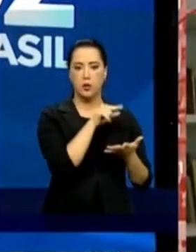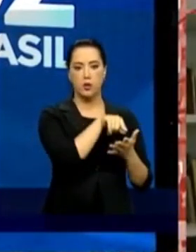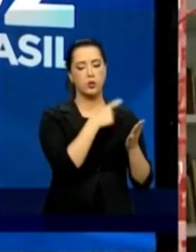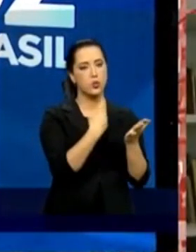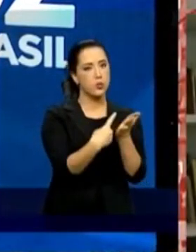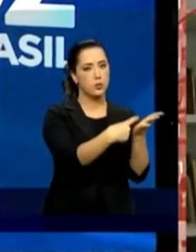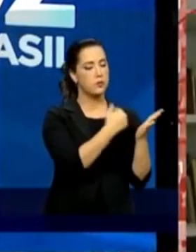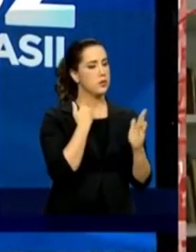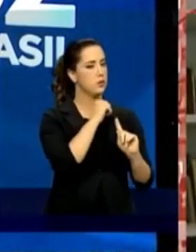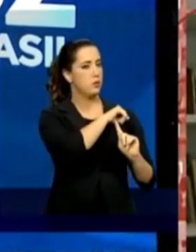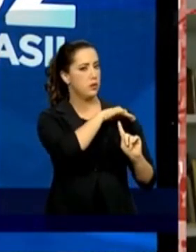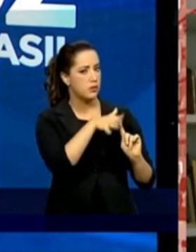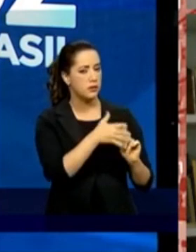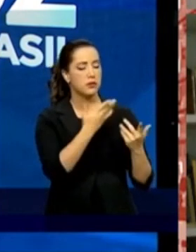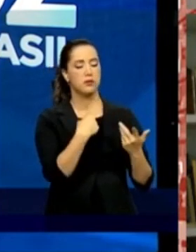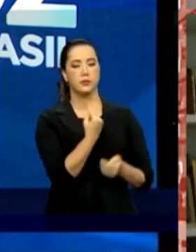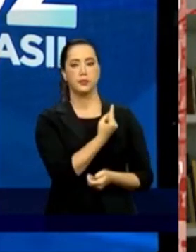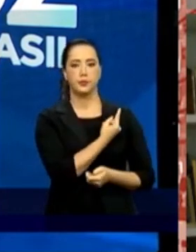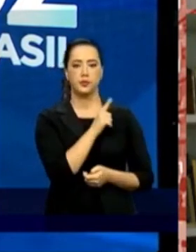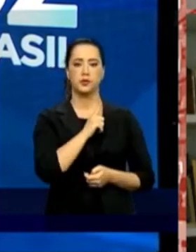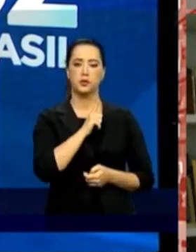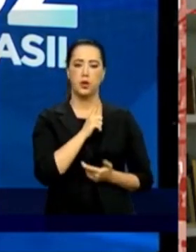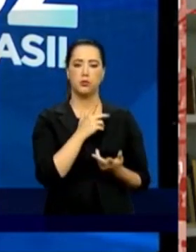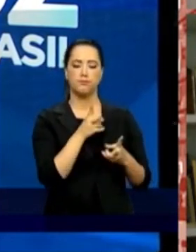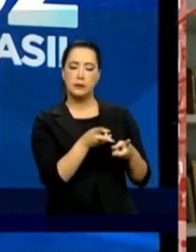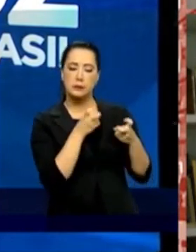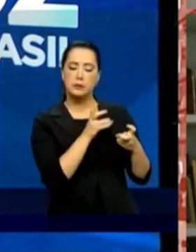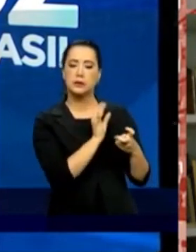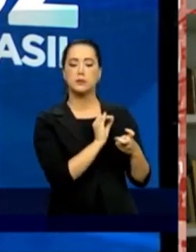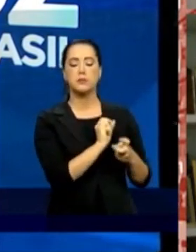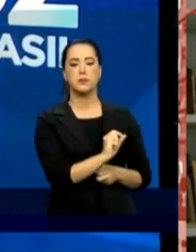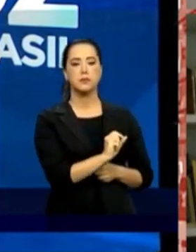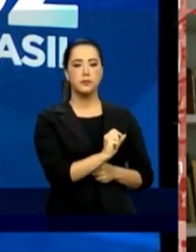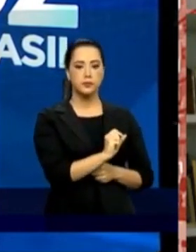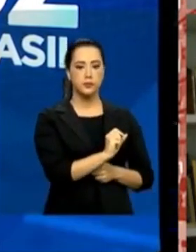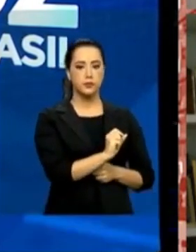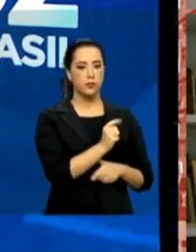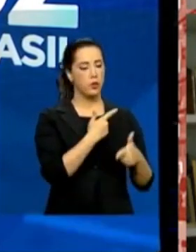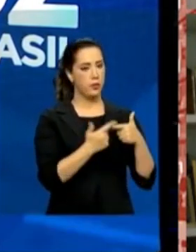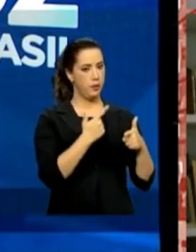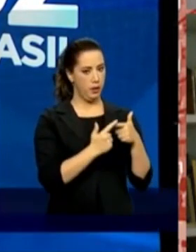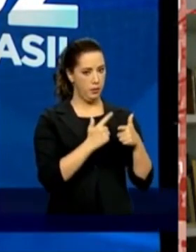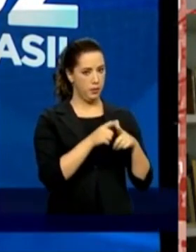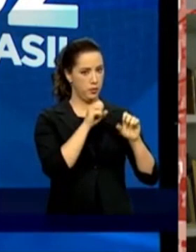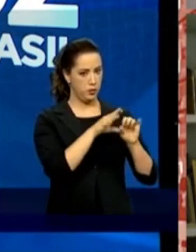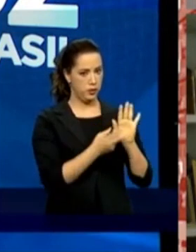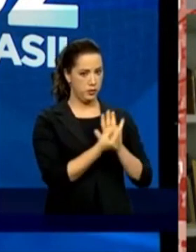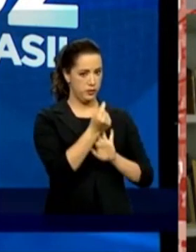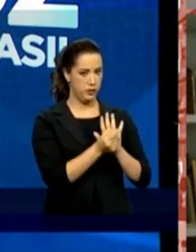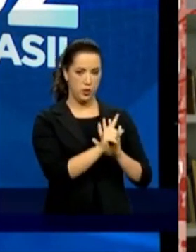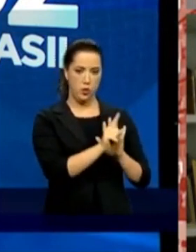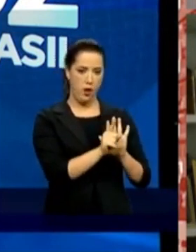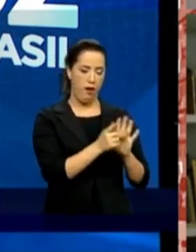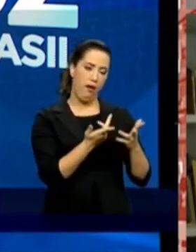precisa disso. É a economia brasileira para poder gerar emprego, renda, trabalho, não é? Quer dizer,